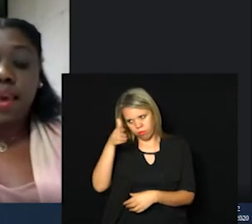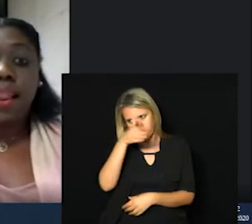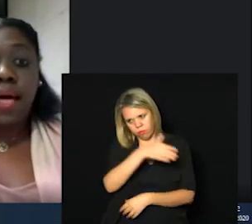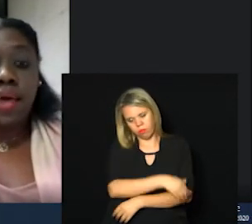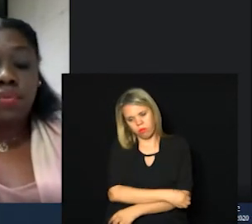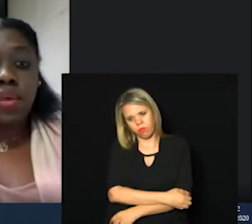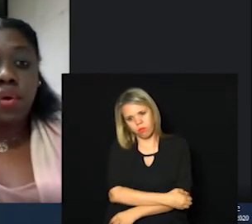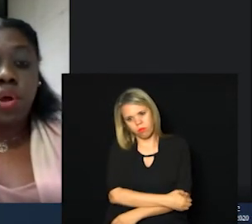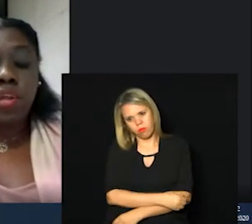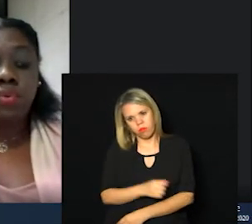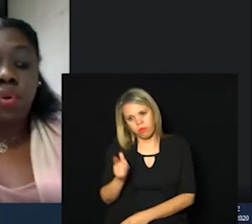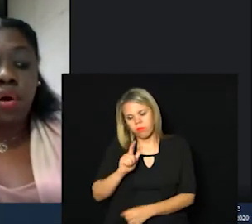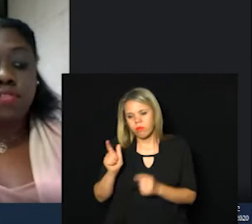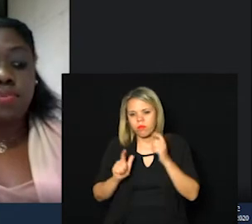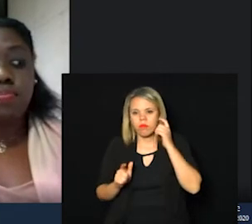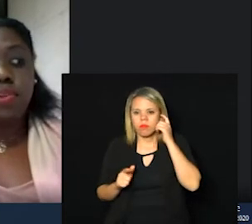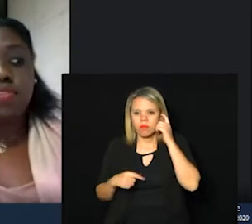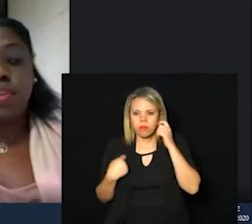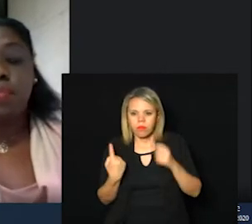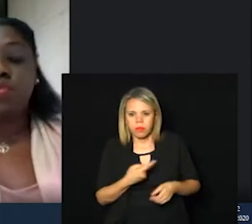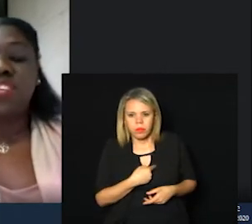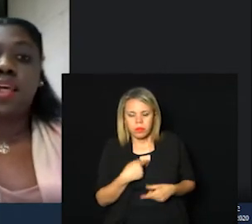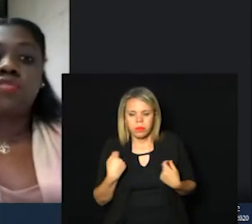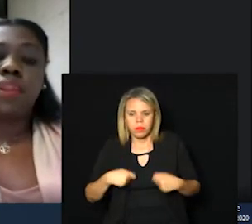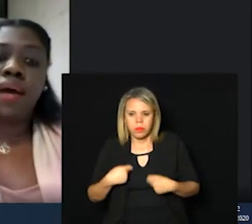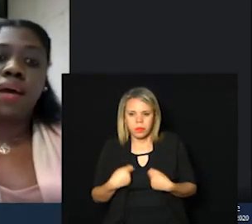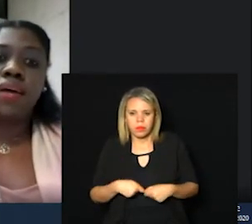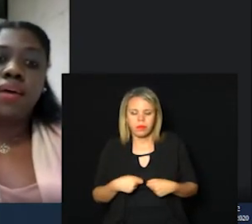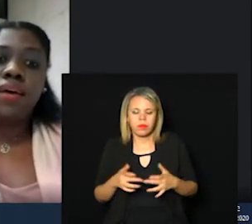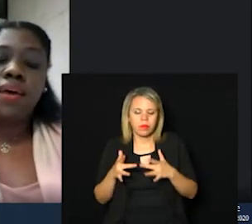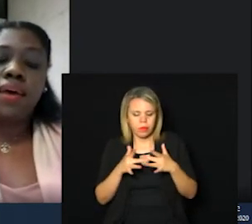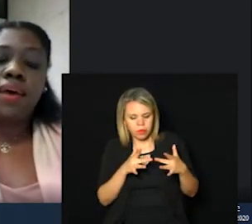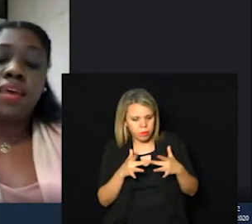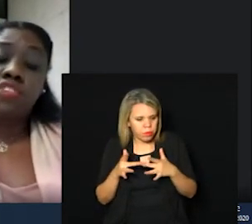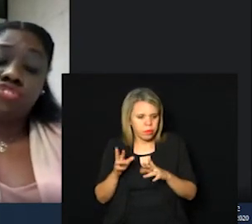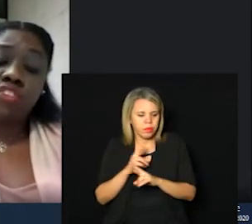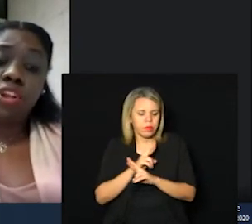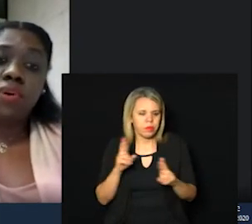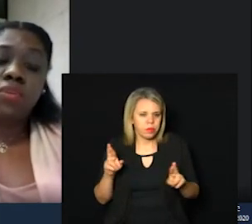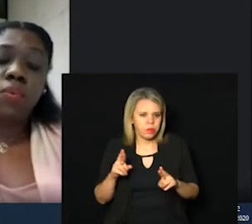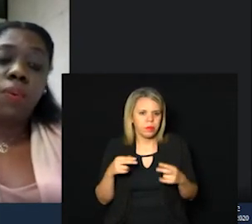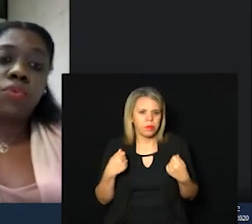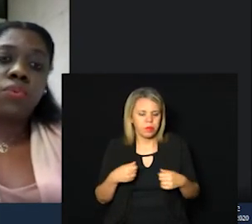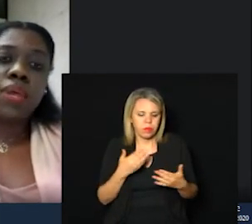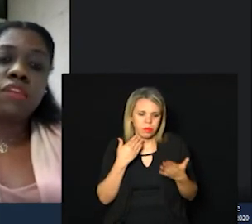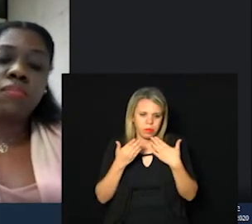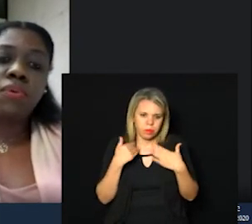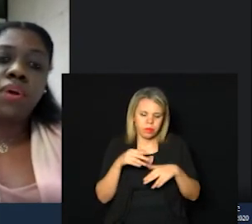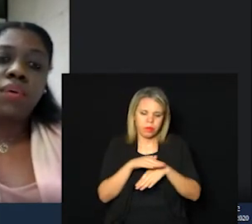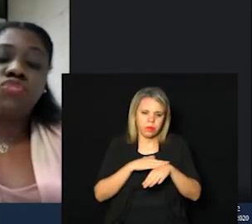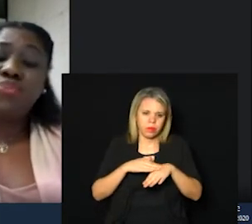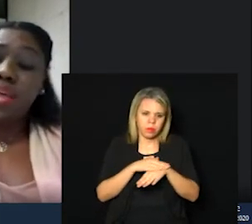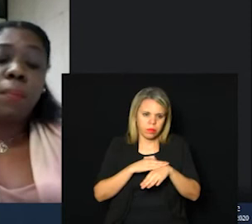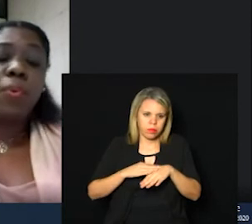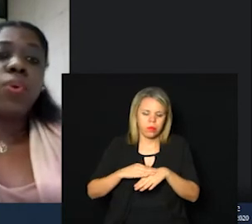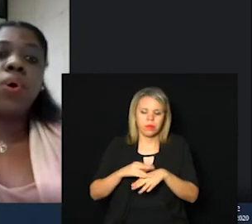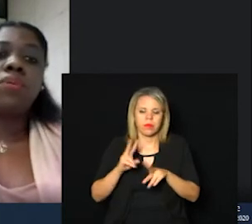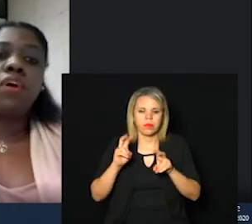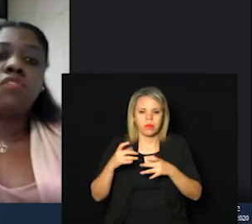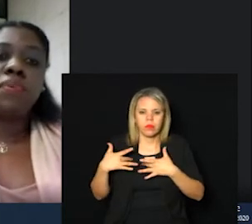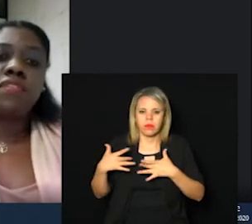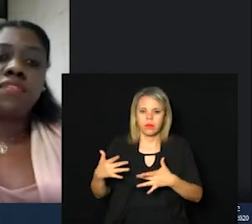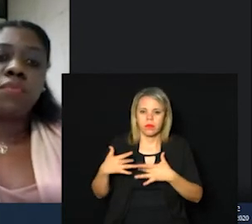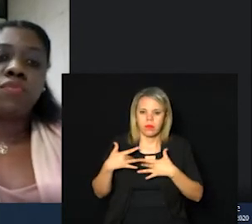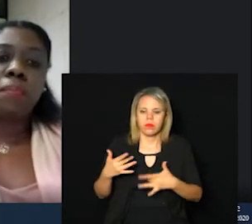É claro que quando nós precisamos nos relacionar e a gente está dialogando com o altruísmo, acho que o tempo todo